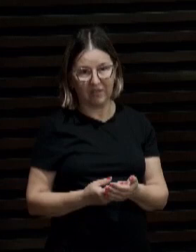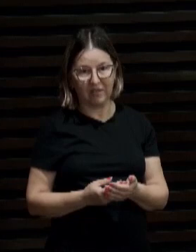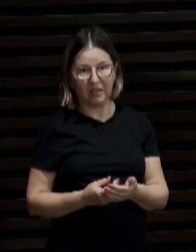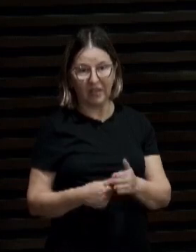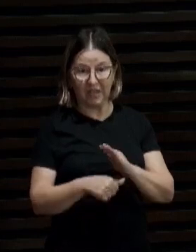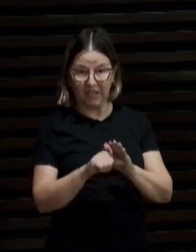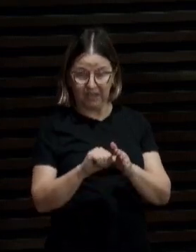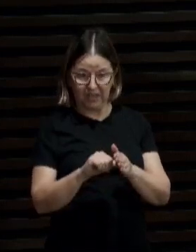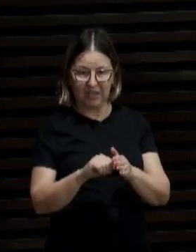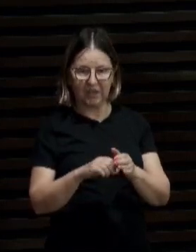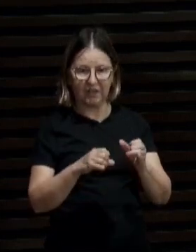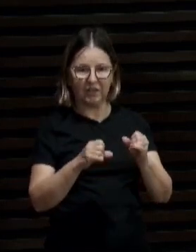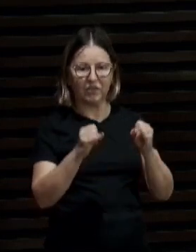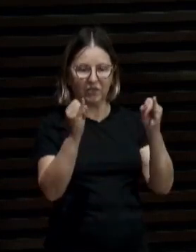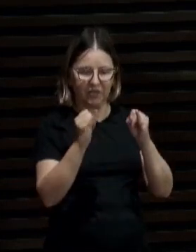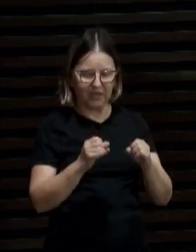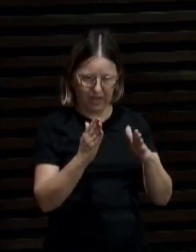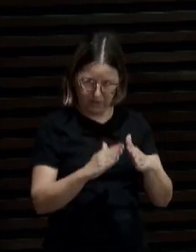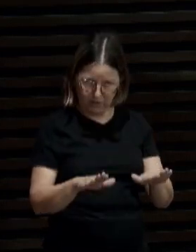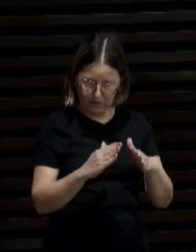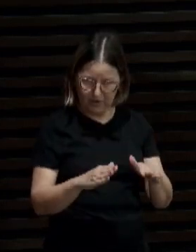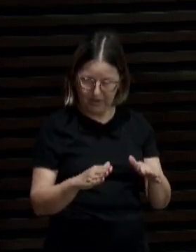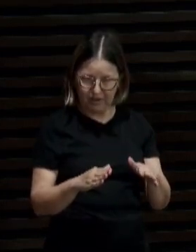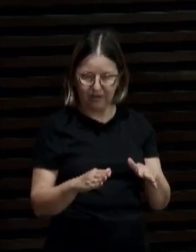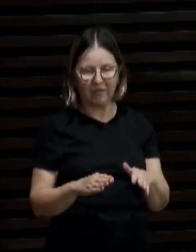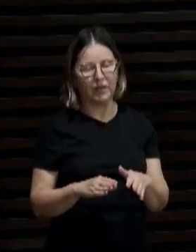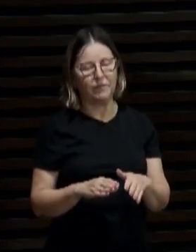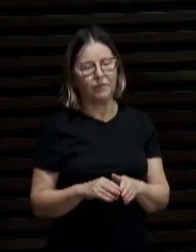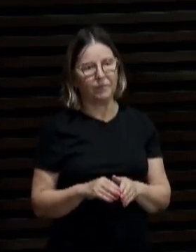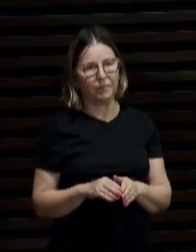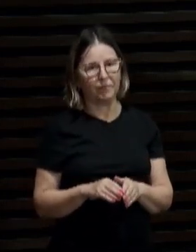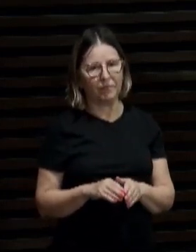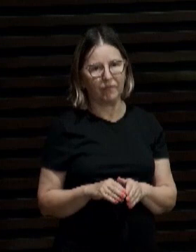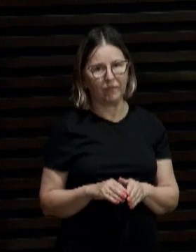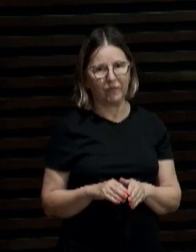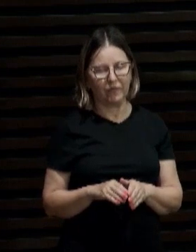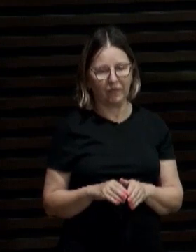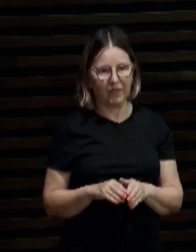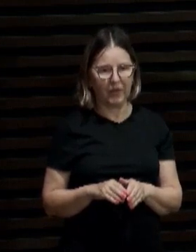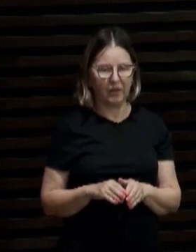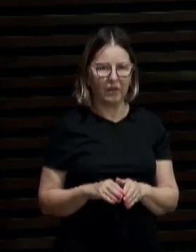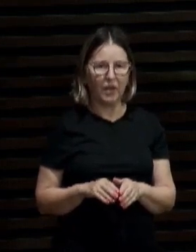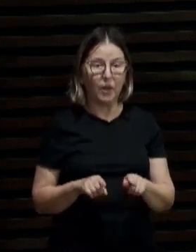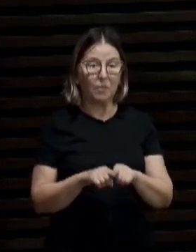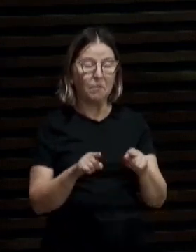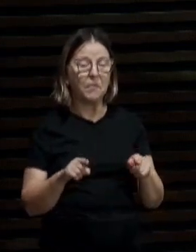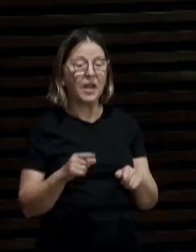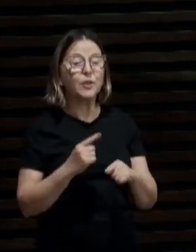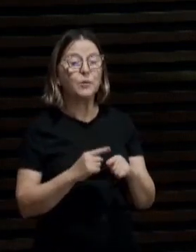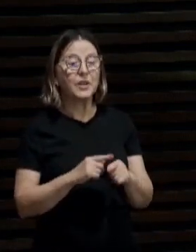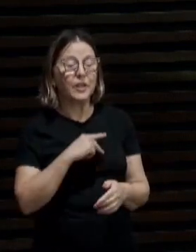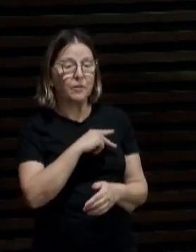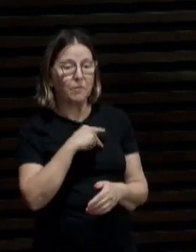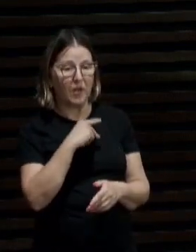se embriagando, mas Paulo fala assim, para Éfeso, não vos embriagueis com vinho, onde há dissolução. Por que Paulo fala isso justamente à igreja